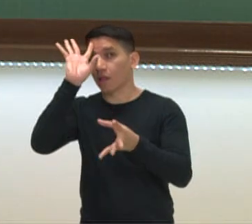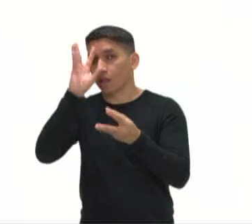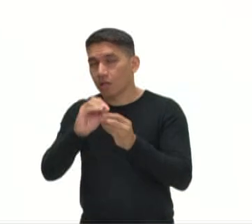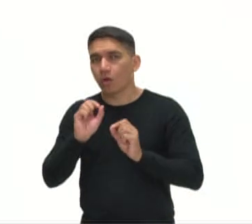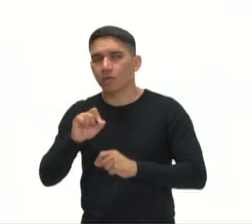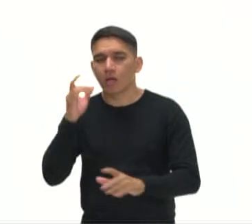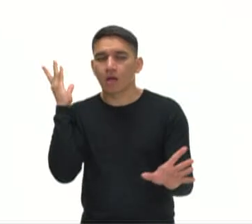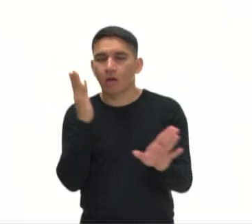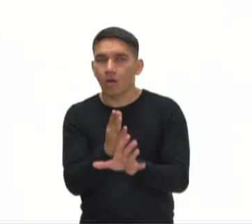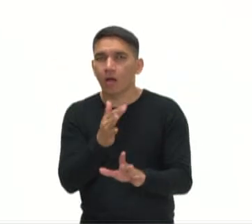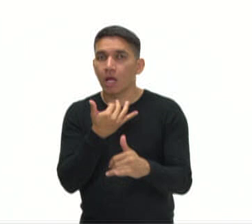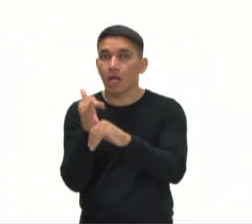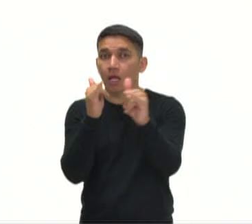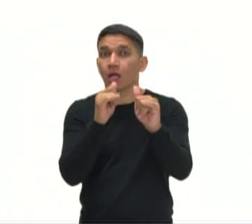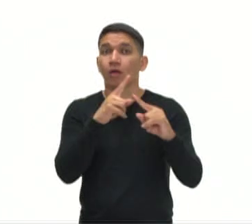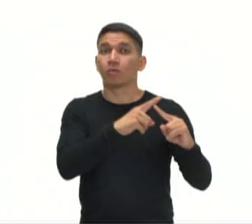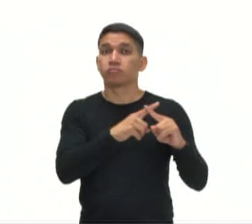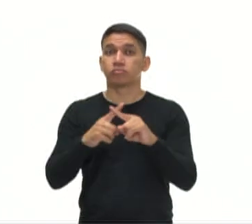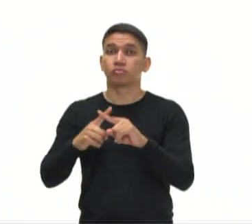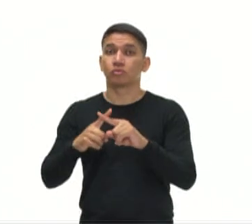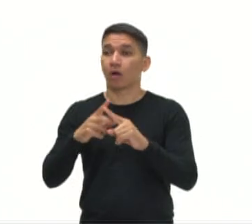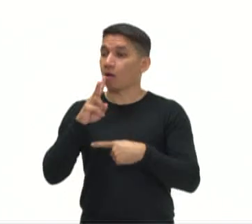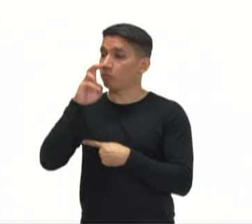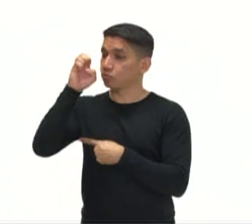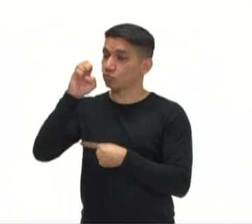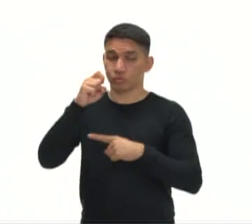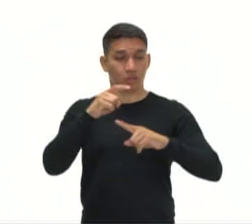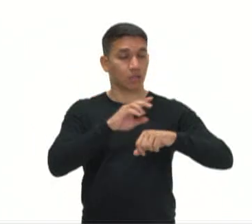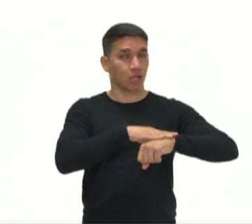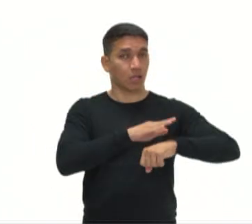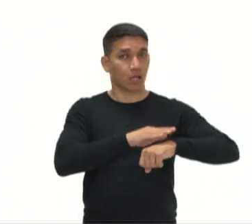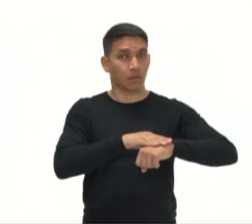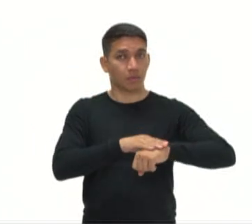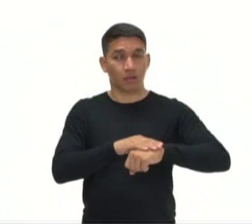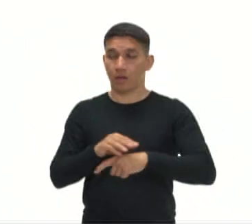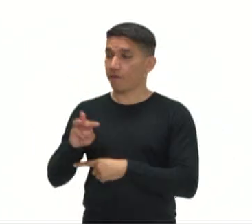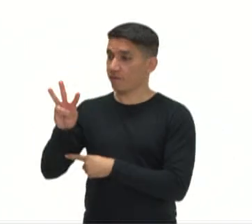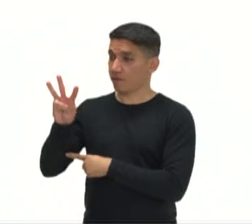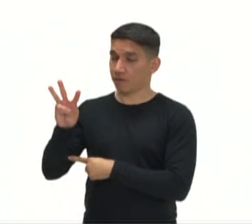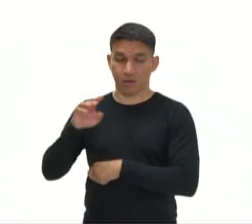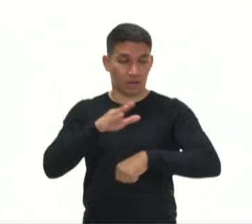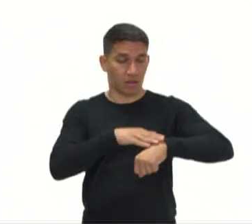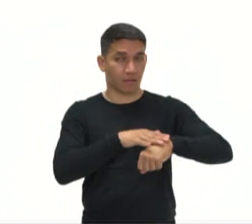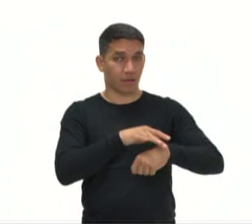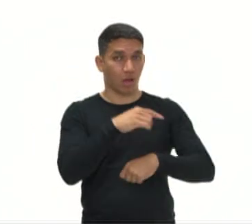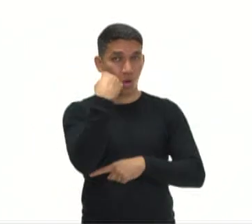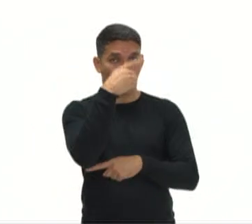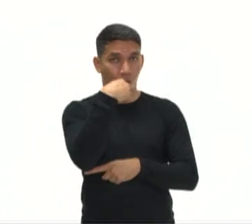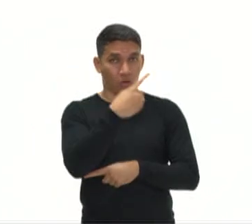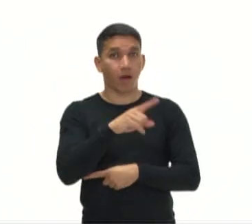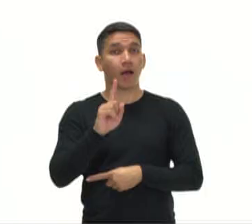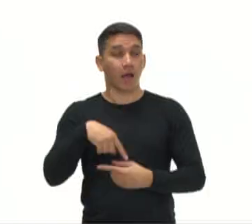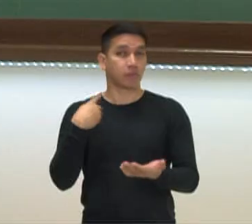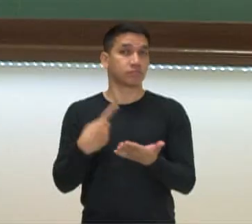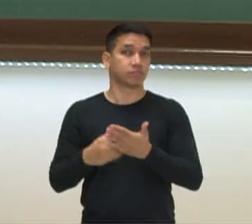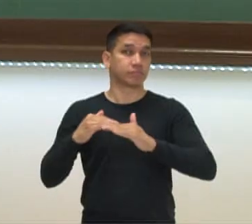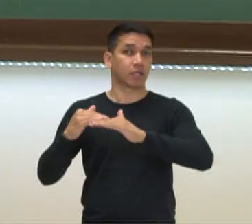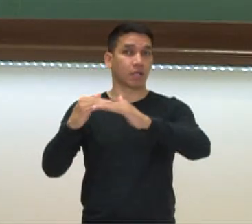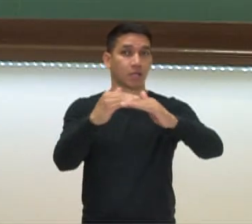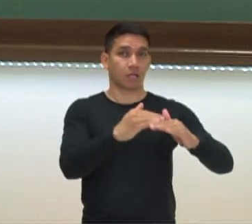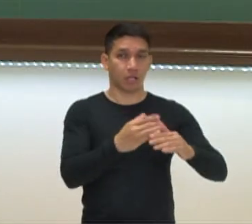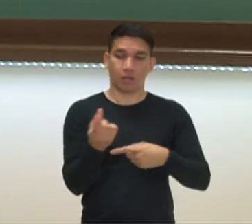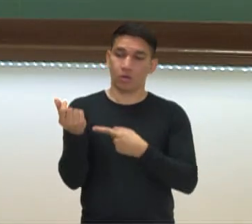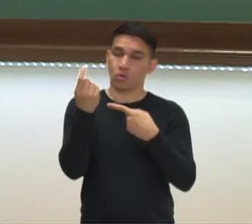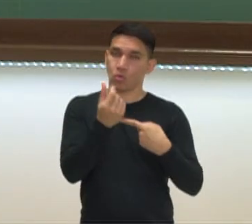energia, basta multiplicar a potência pelo tempo, potência em watts, tempo em hora. Essa é a medida comercial de energia elétrica,